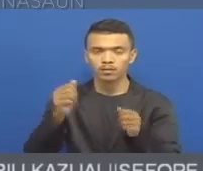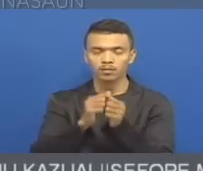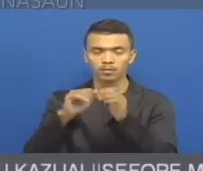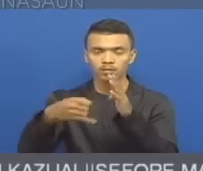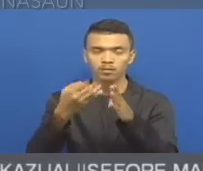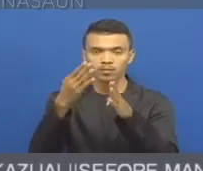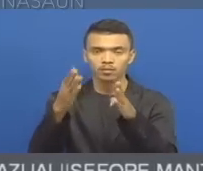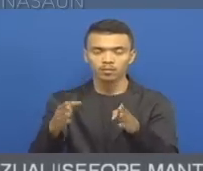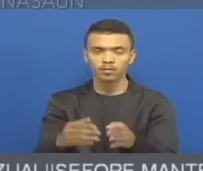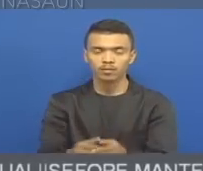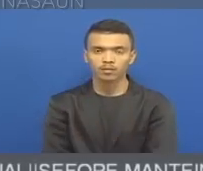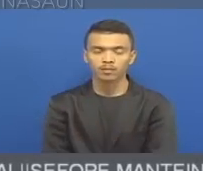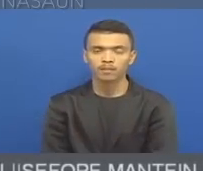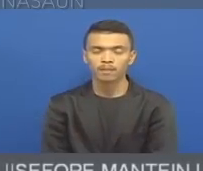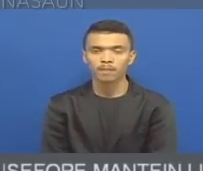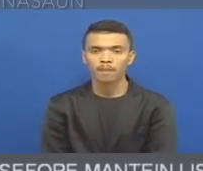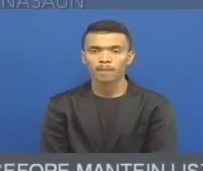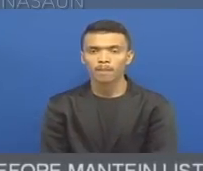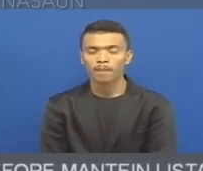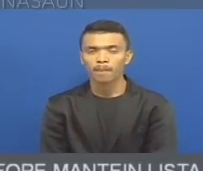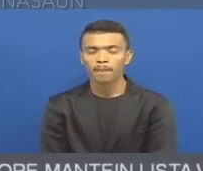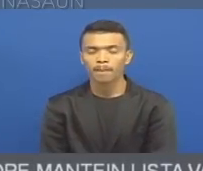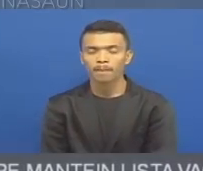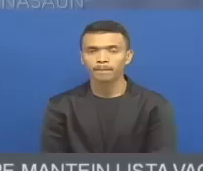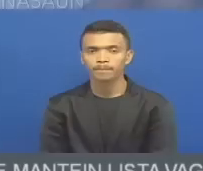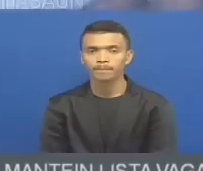Estefane Salsinha, Roberto Martins e a terreno.